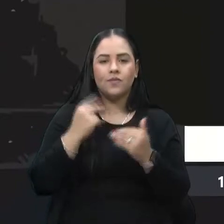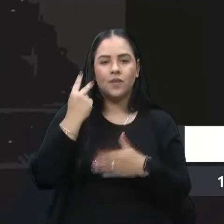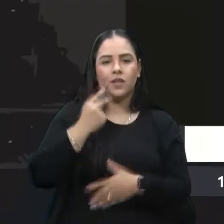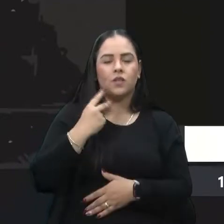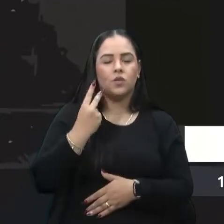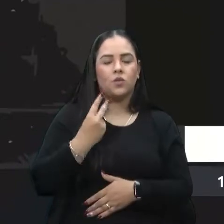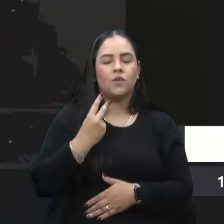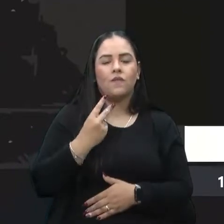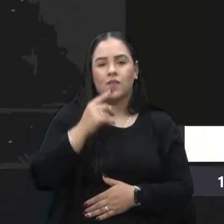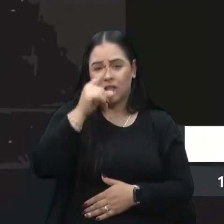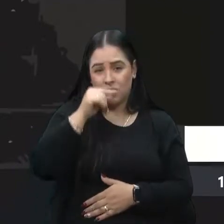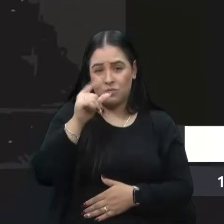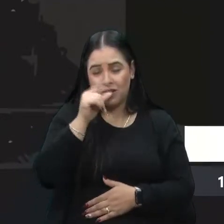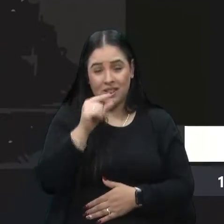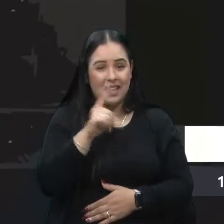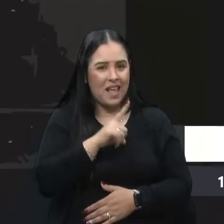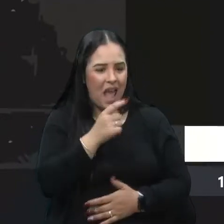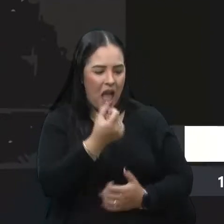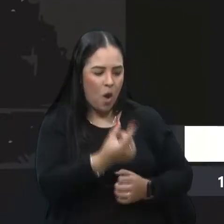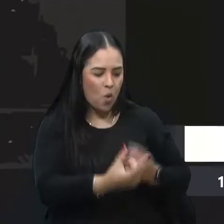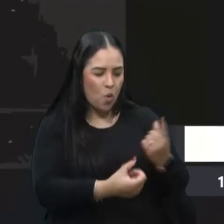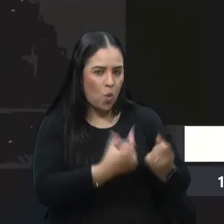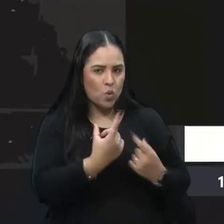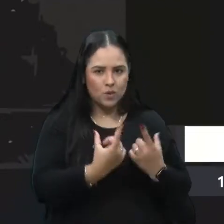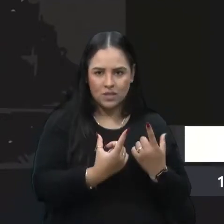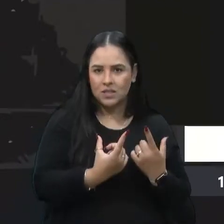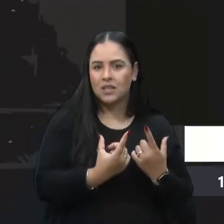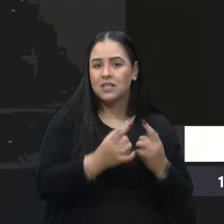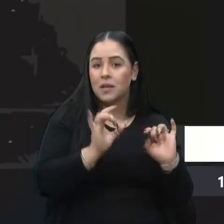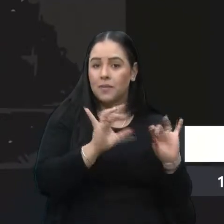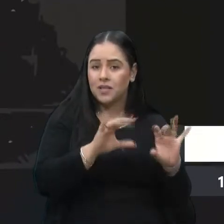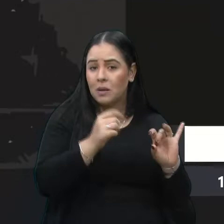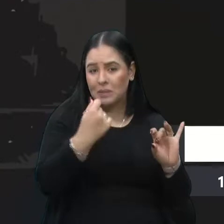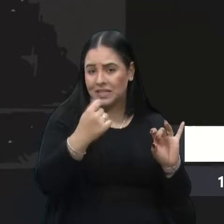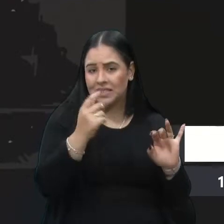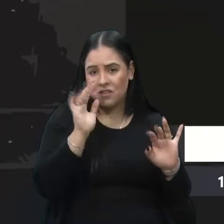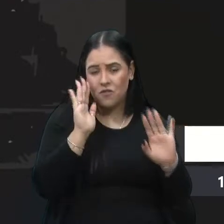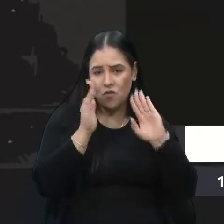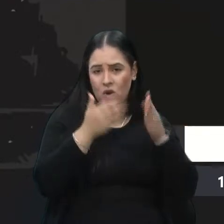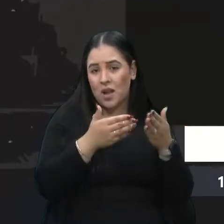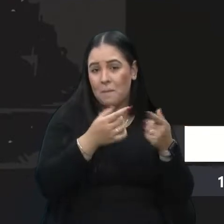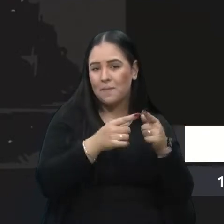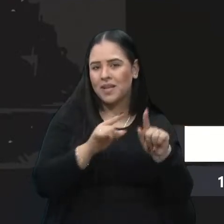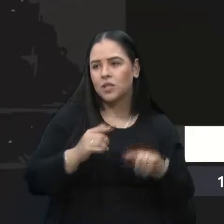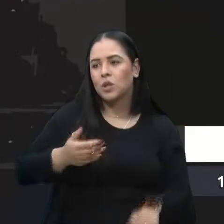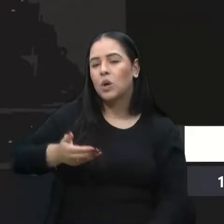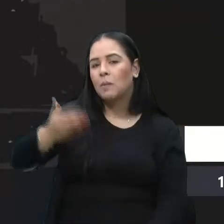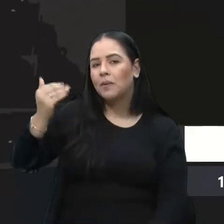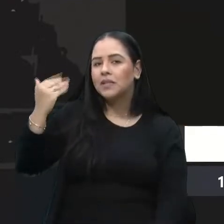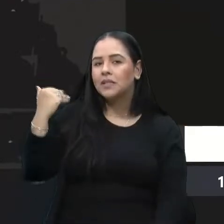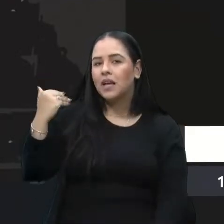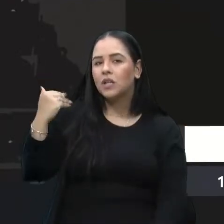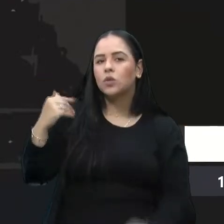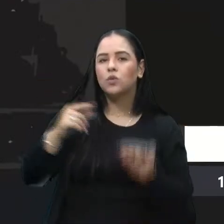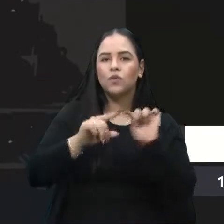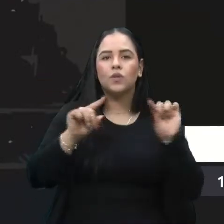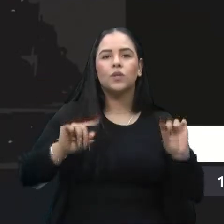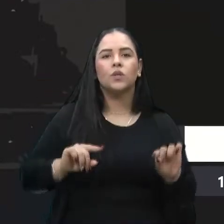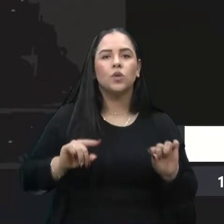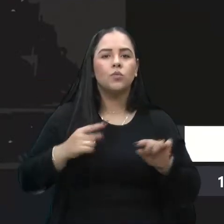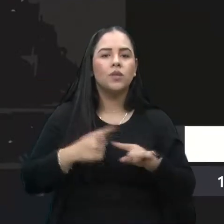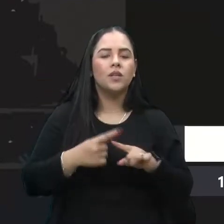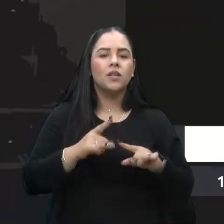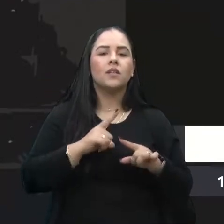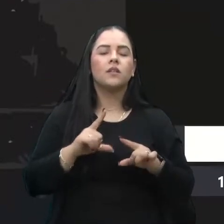ser tratadas como exceções, porém são servidores que no passado, por conta do